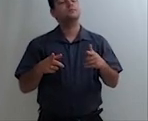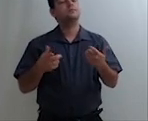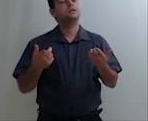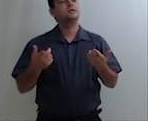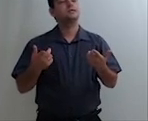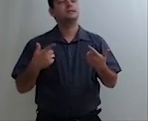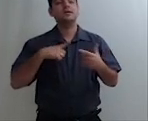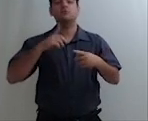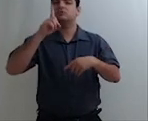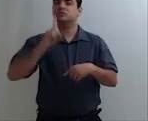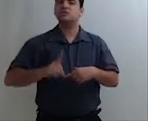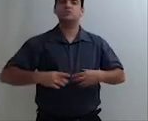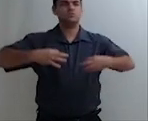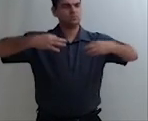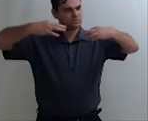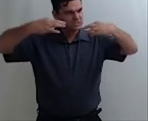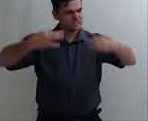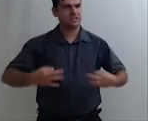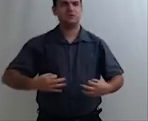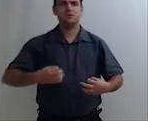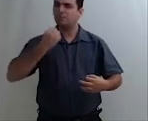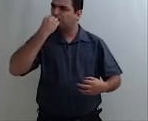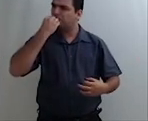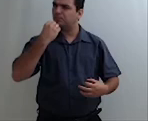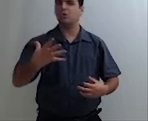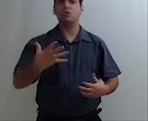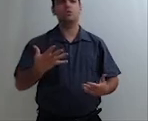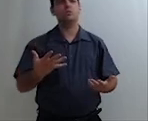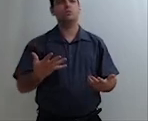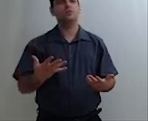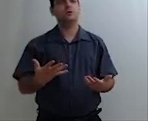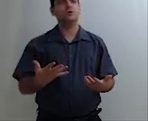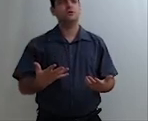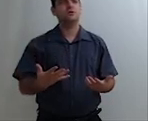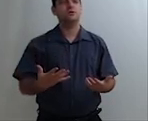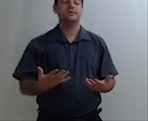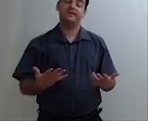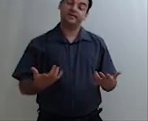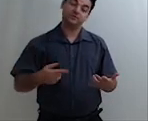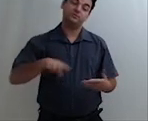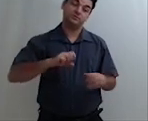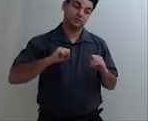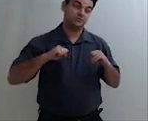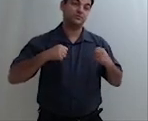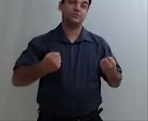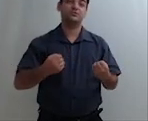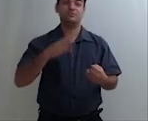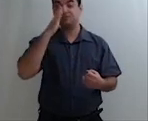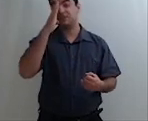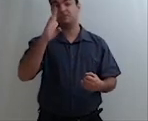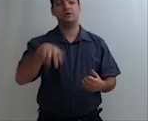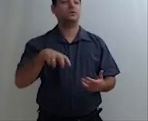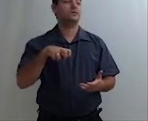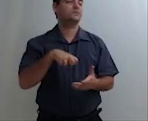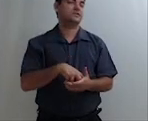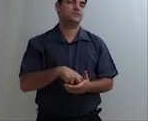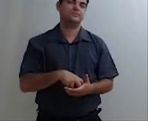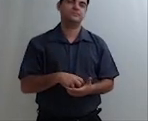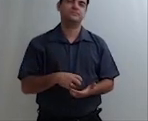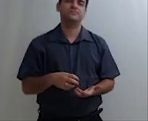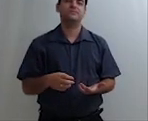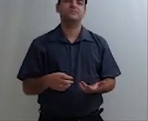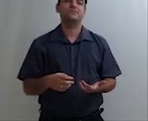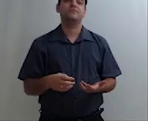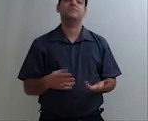do direito Justo da Justiça justa do direito posto e principalmente a matéria de autoria ela ela é